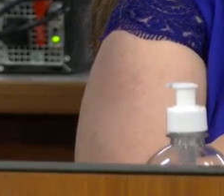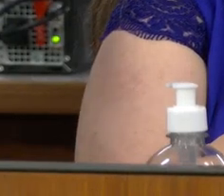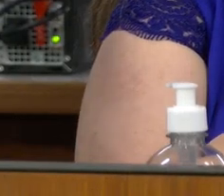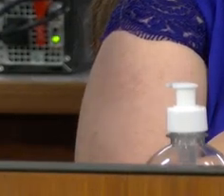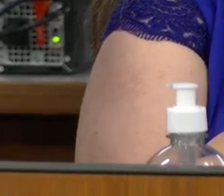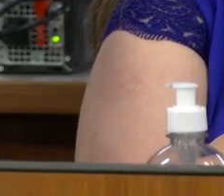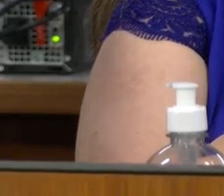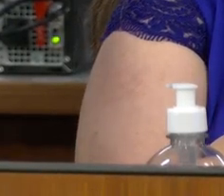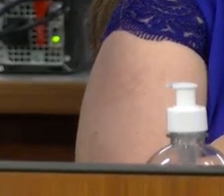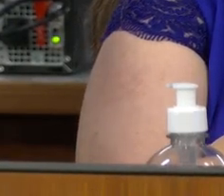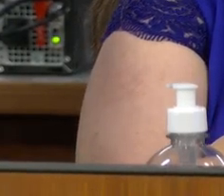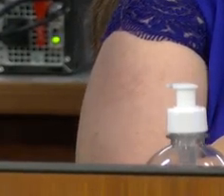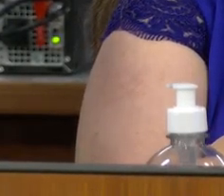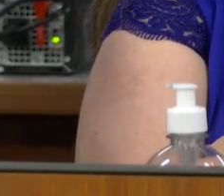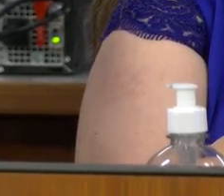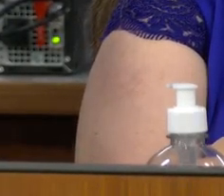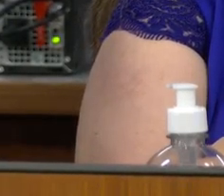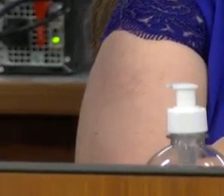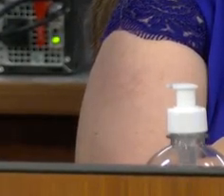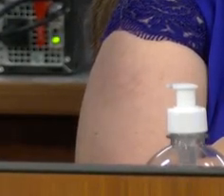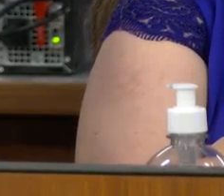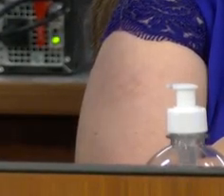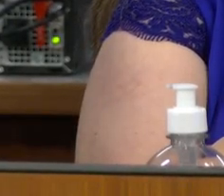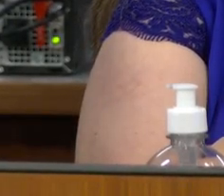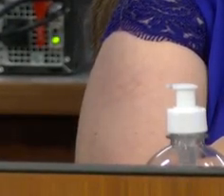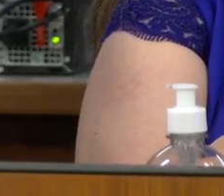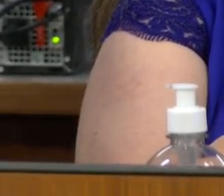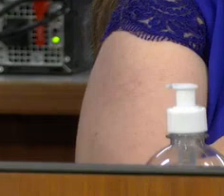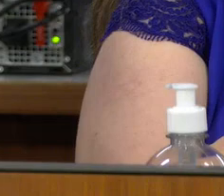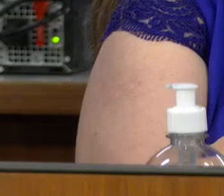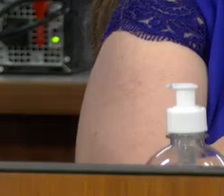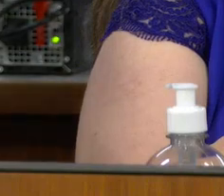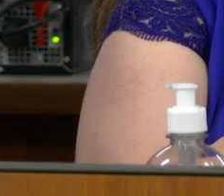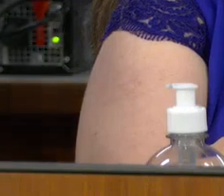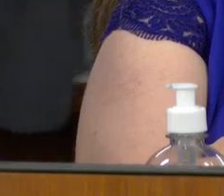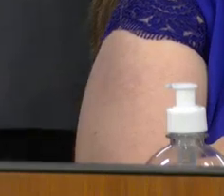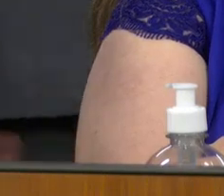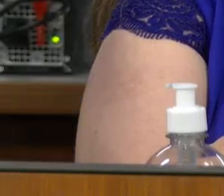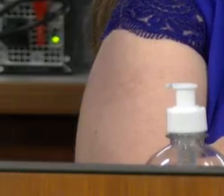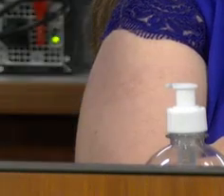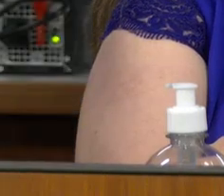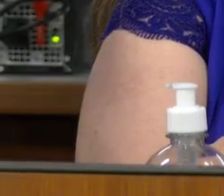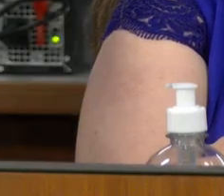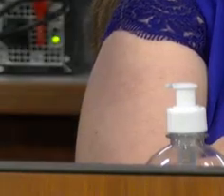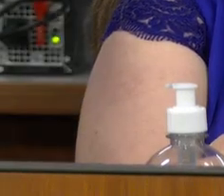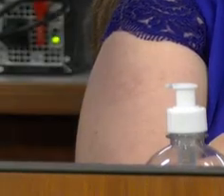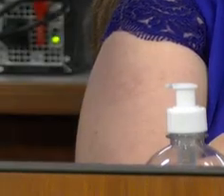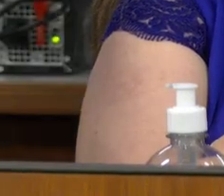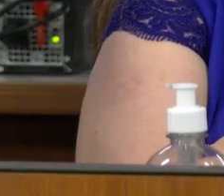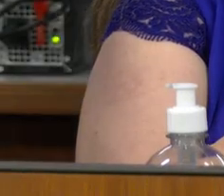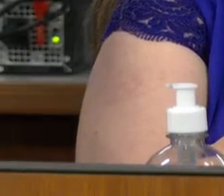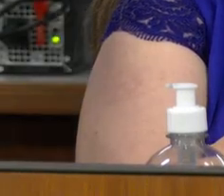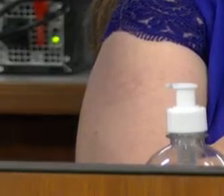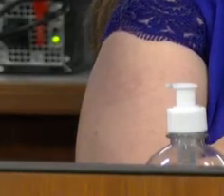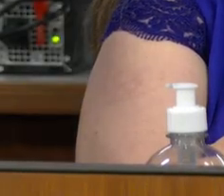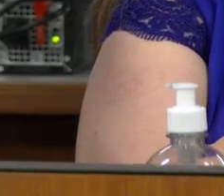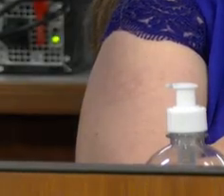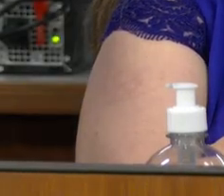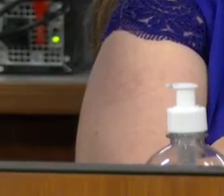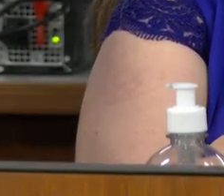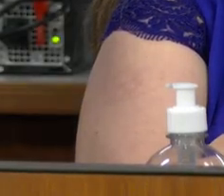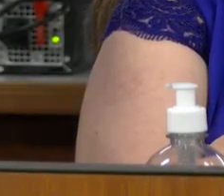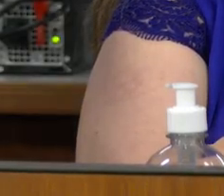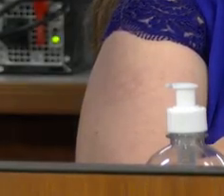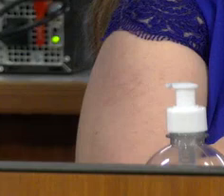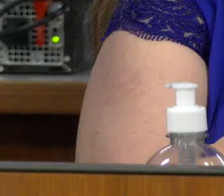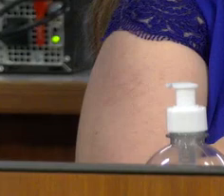é na questão da empregabilidade mas como bem destacado aqui não basta só a reserva de vagas é preciso